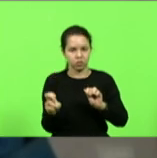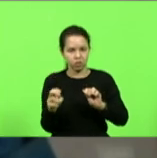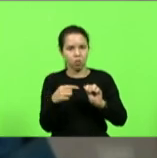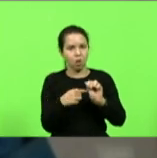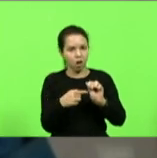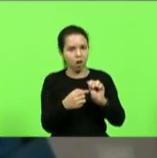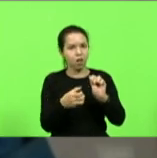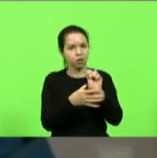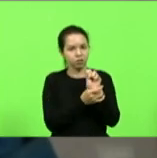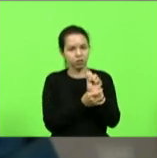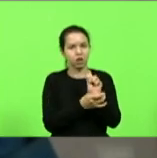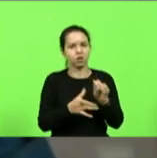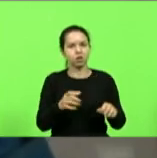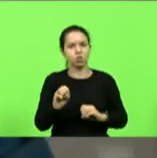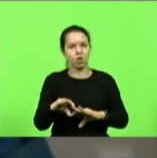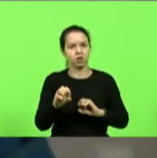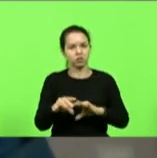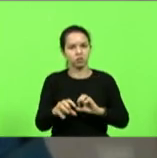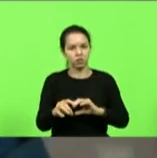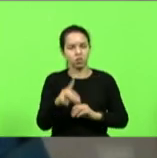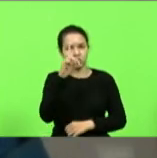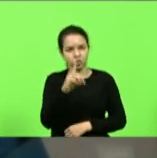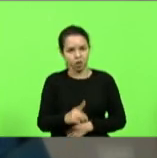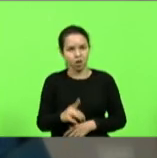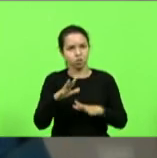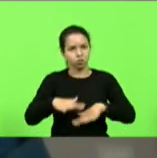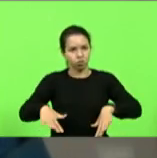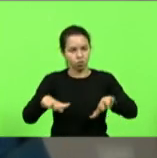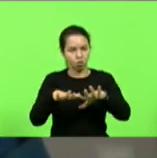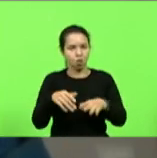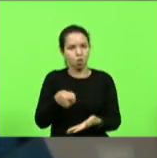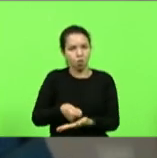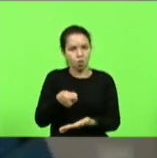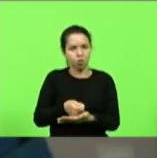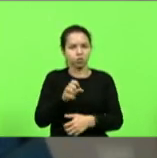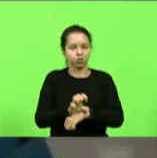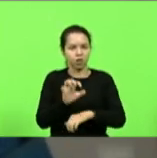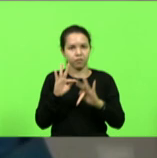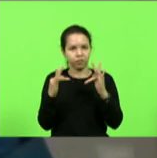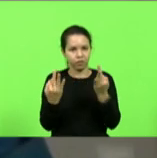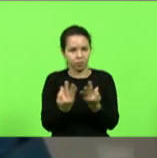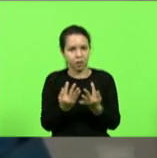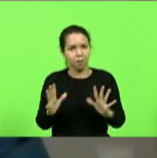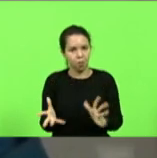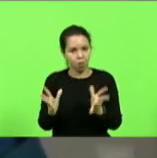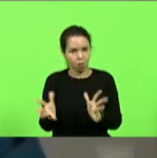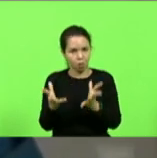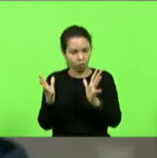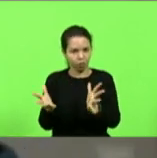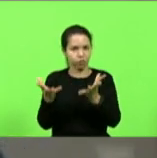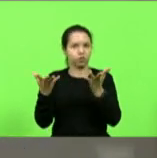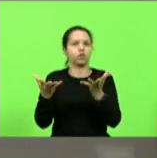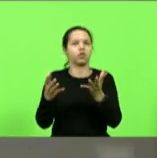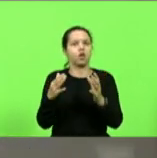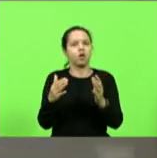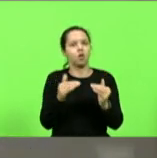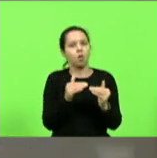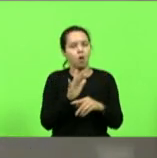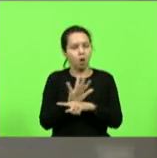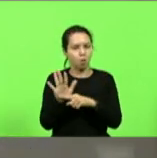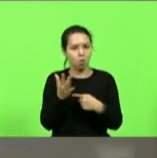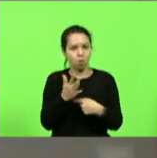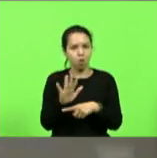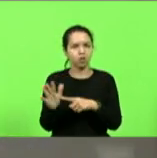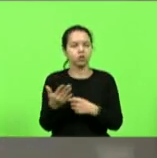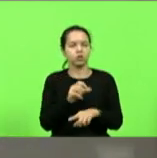é um direito de todos, um dever do Estado, da família, e será promovida e incentivada com a colaboração da sociedade,